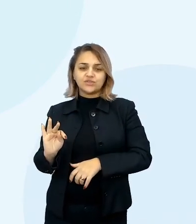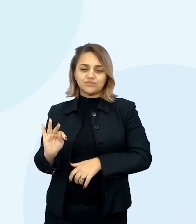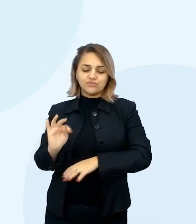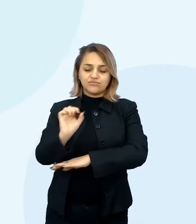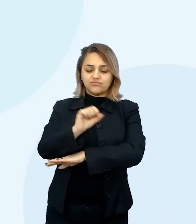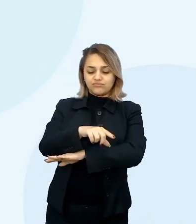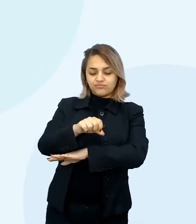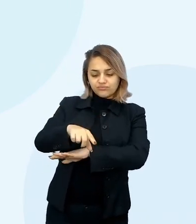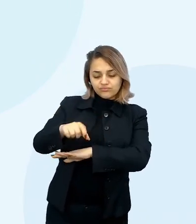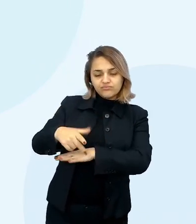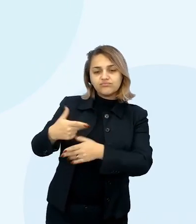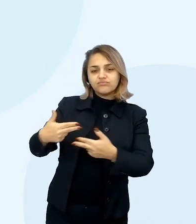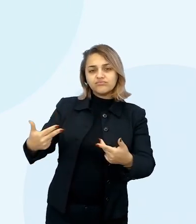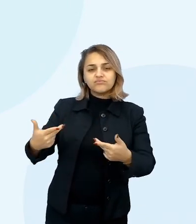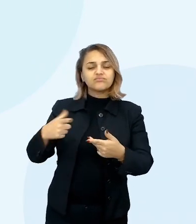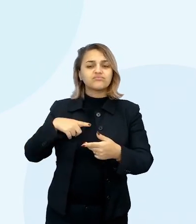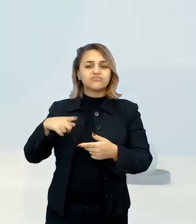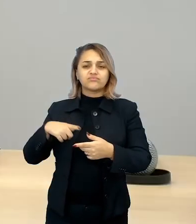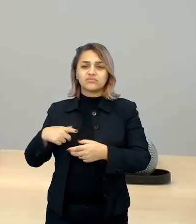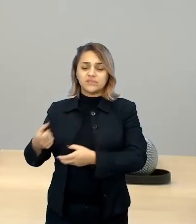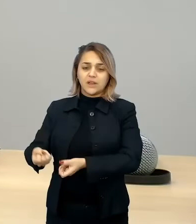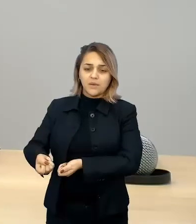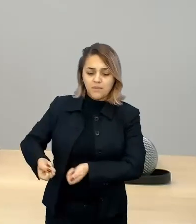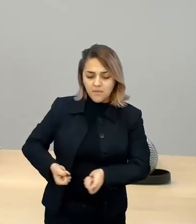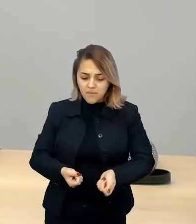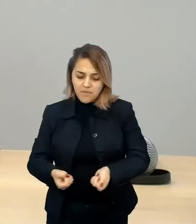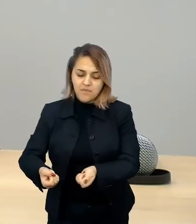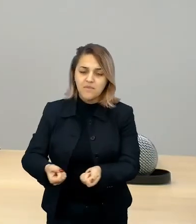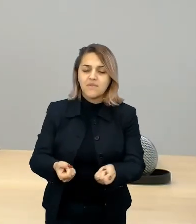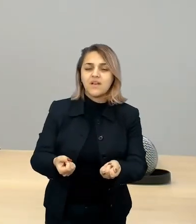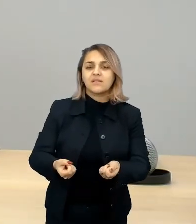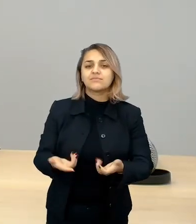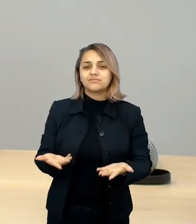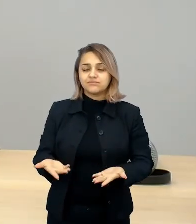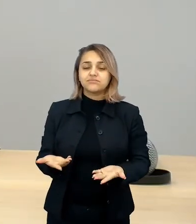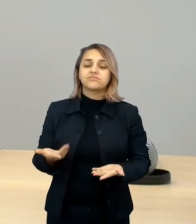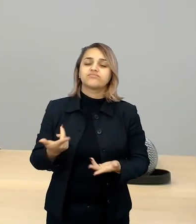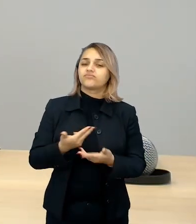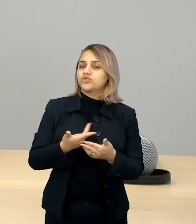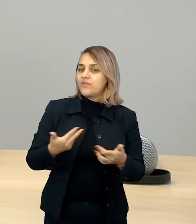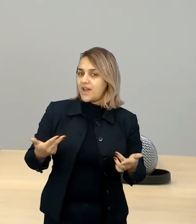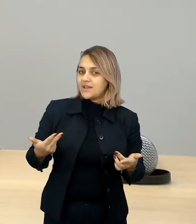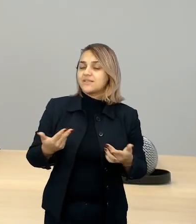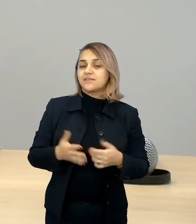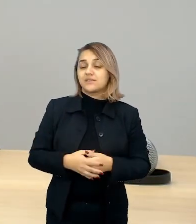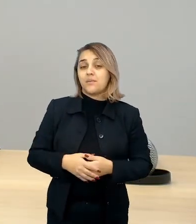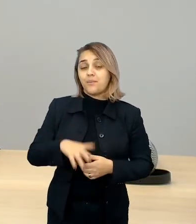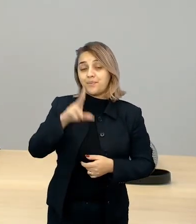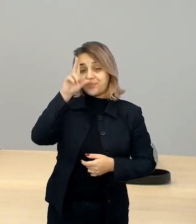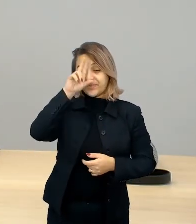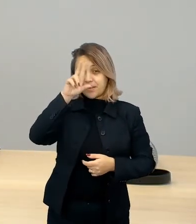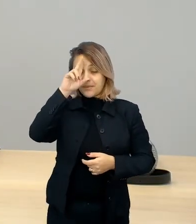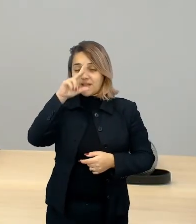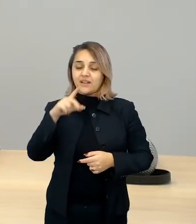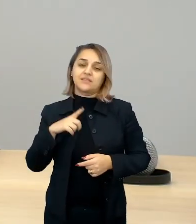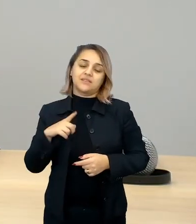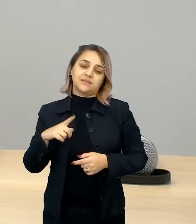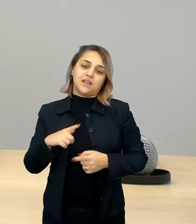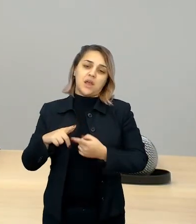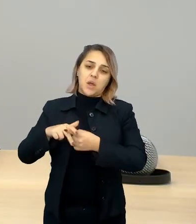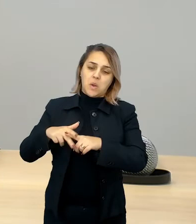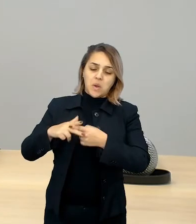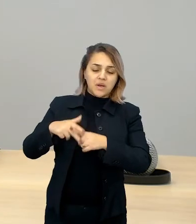barbantes, pulverizador, carrinho de mão e aí vai. Lembrando, né? Ferramentas mais pesadas,